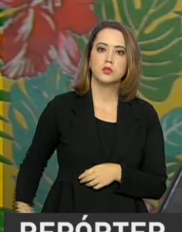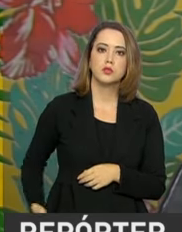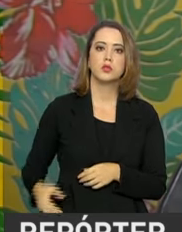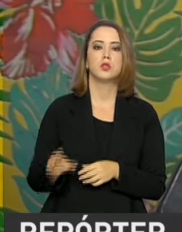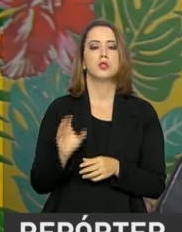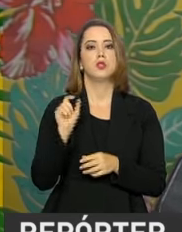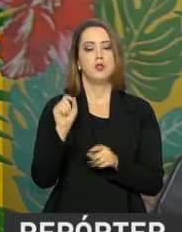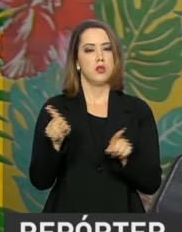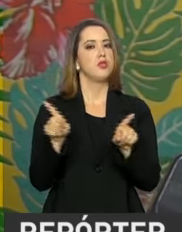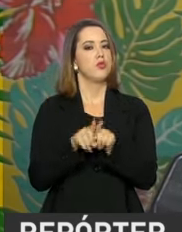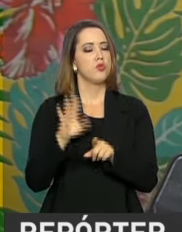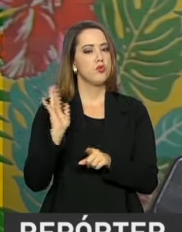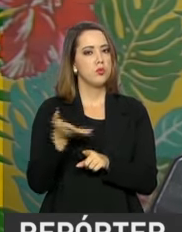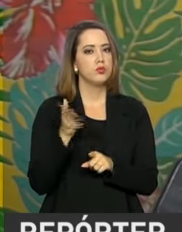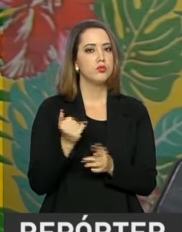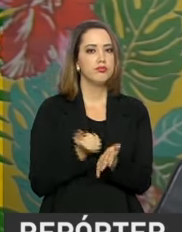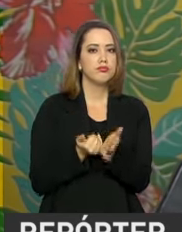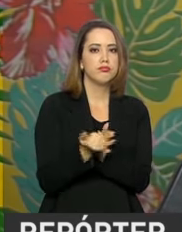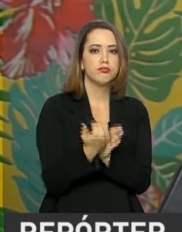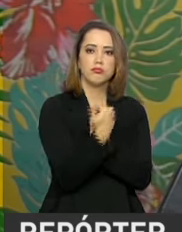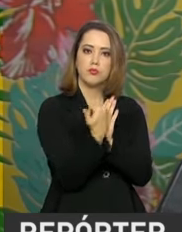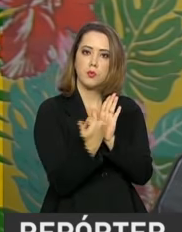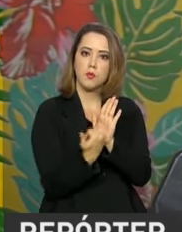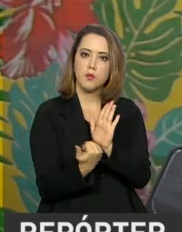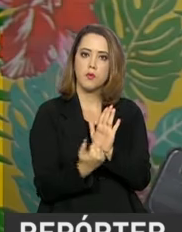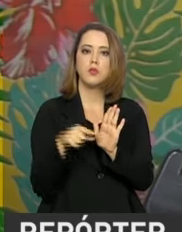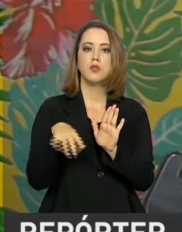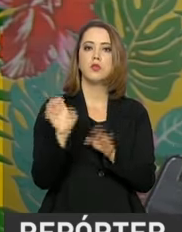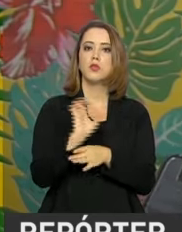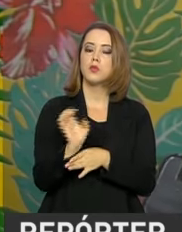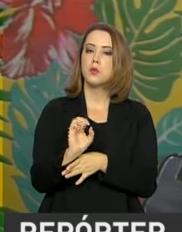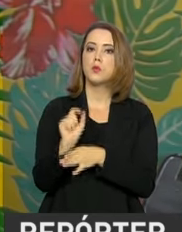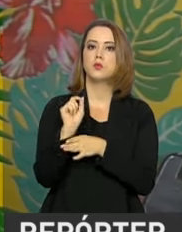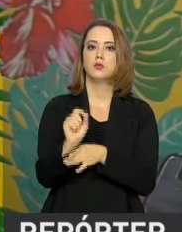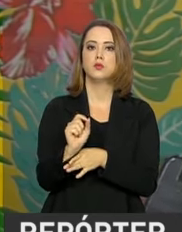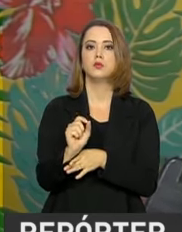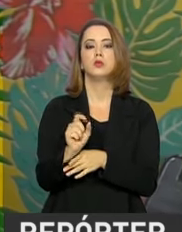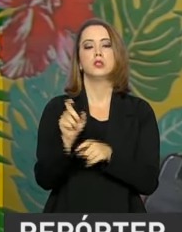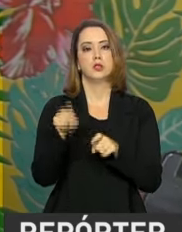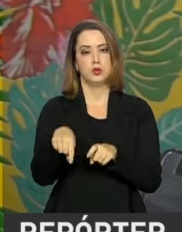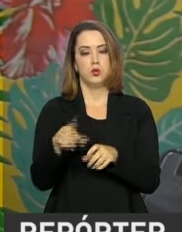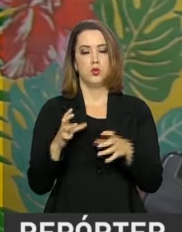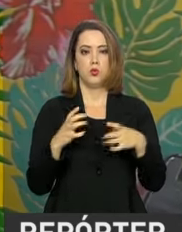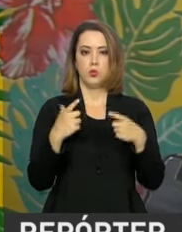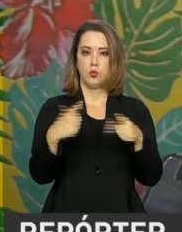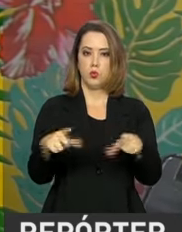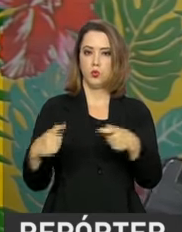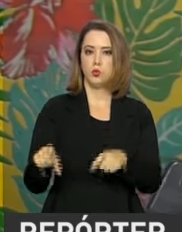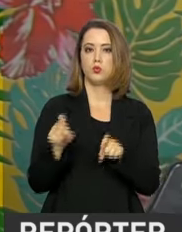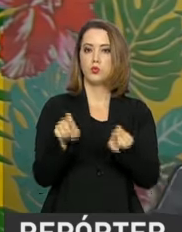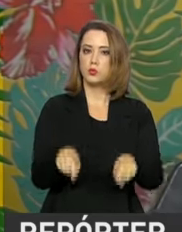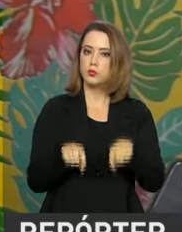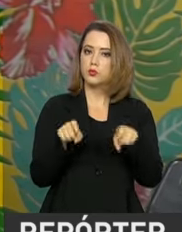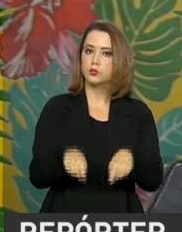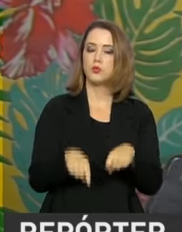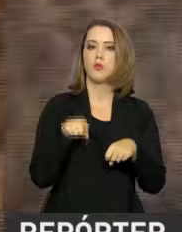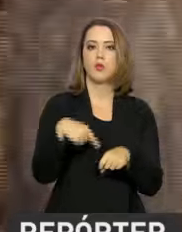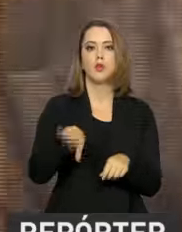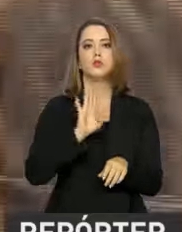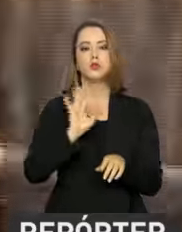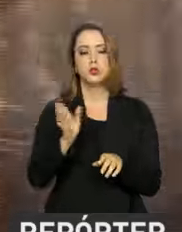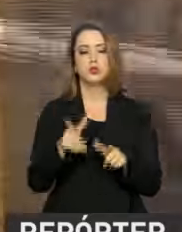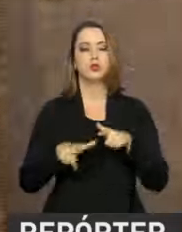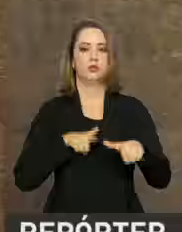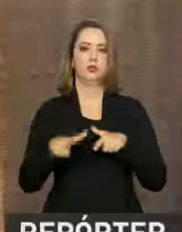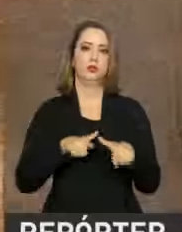já implementando seus planos estaduais através de ações concretas no campo. Então, essa é a forma como a gente vem trabalhando a temática.